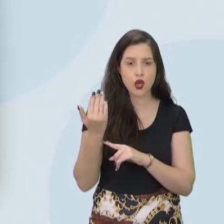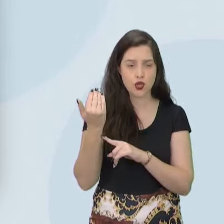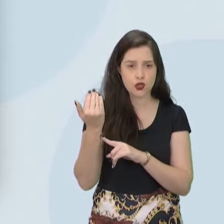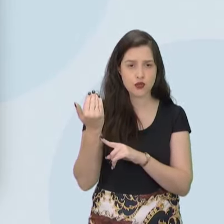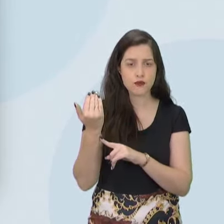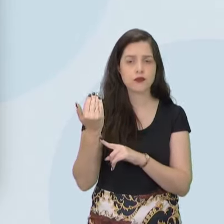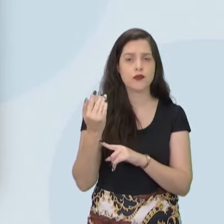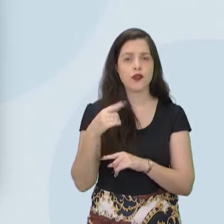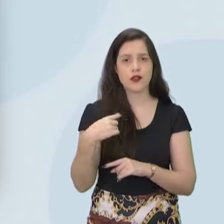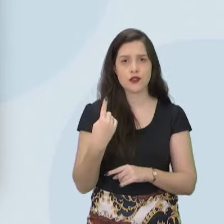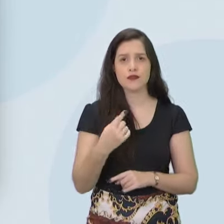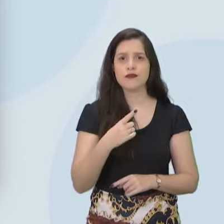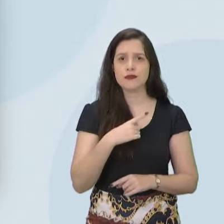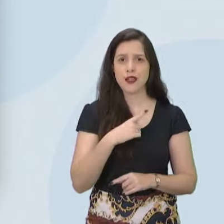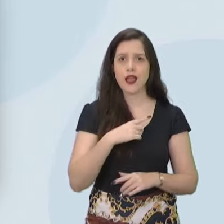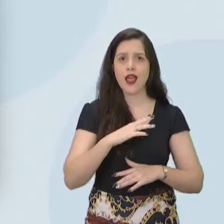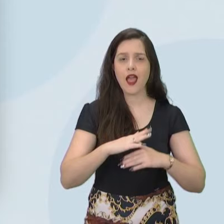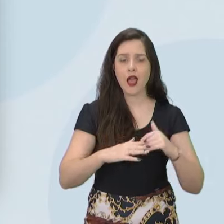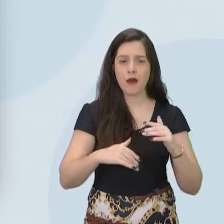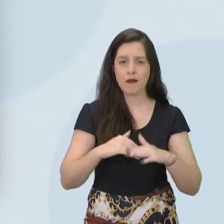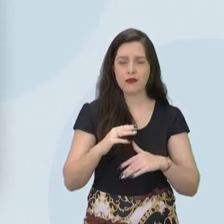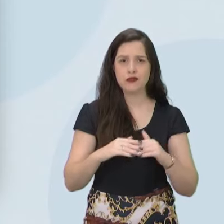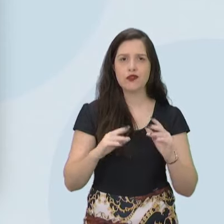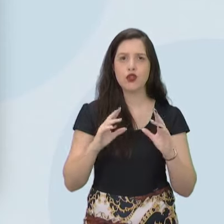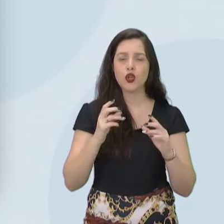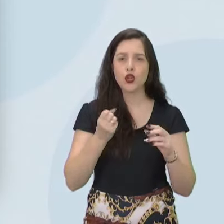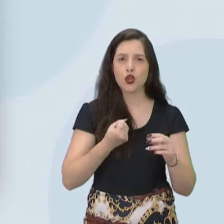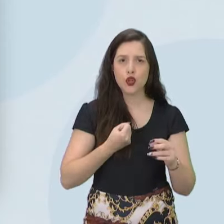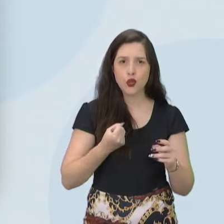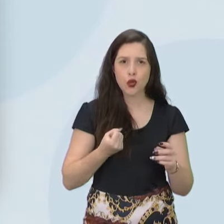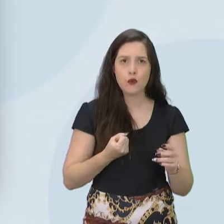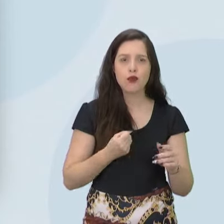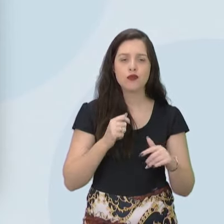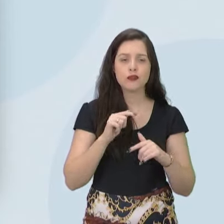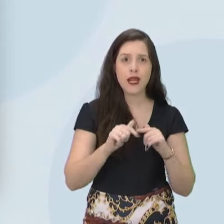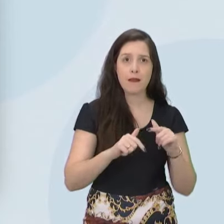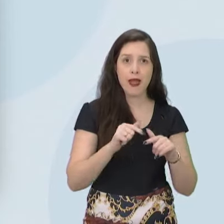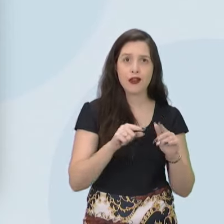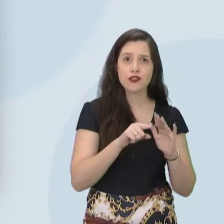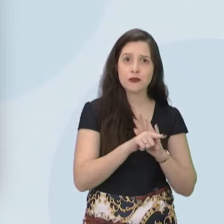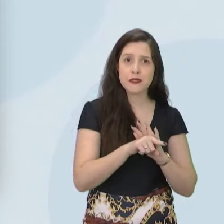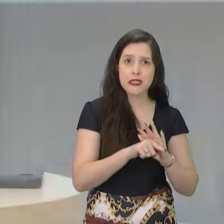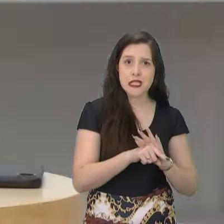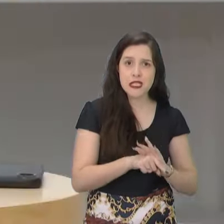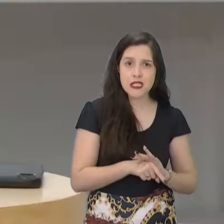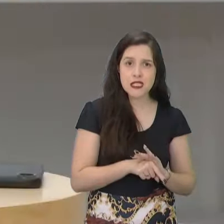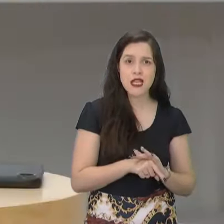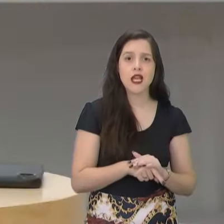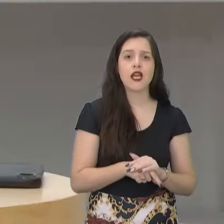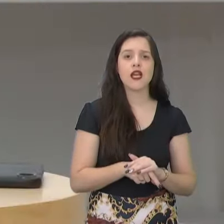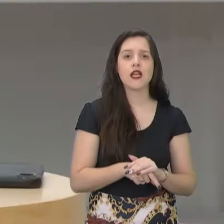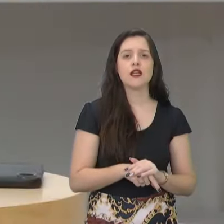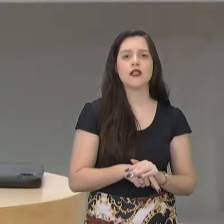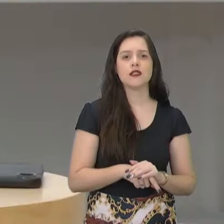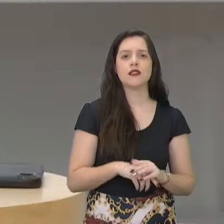gente tem aí habilidades que trabalham números, que trabalham pesquisas, né, e pesquisas amostrais e tudo